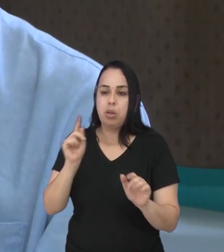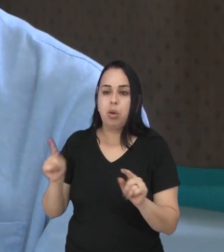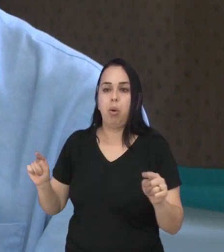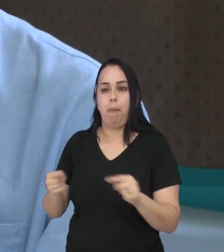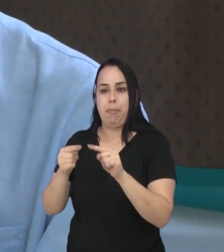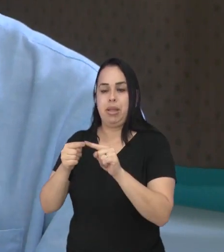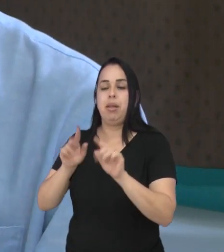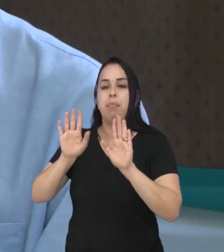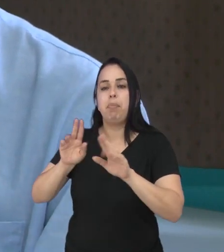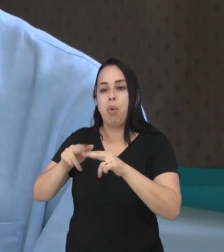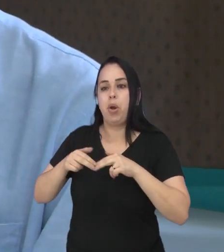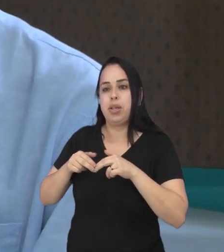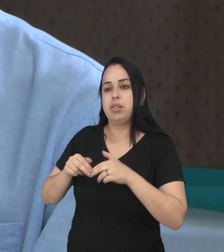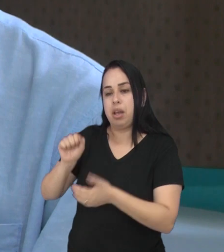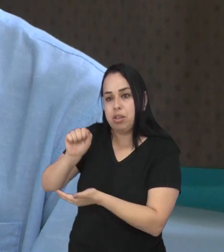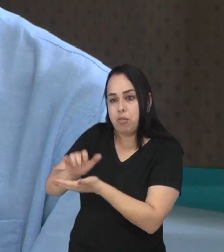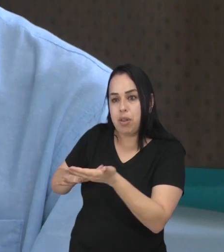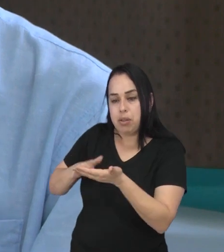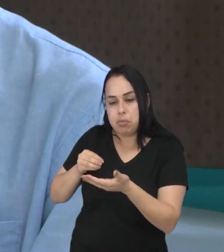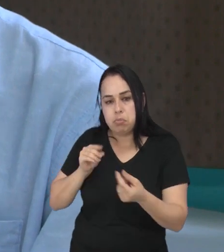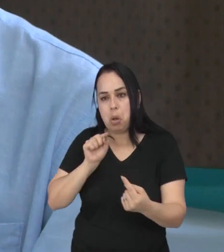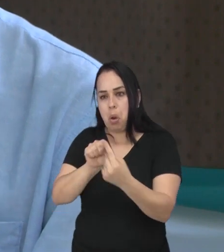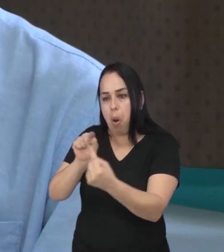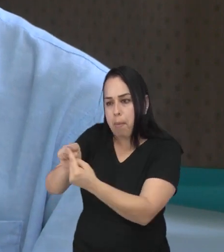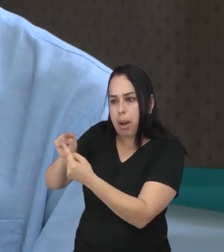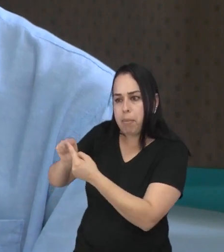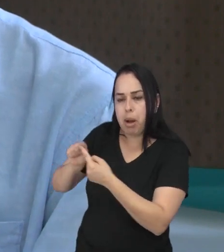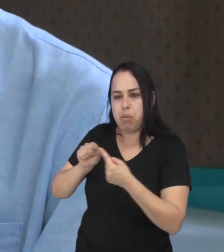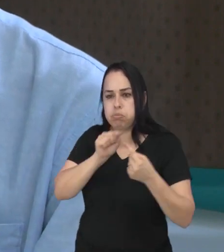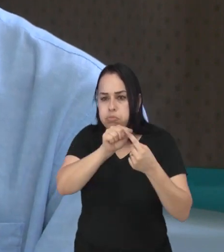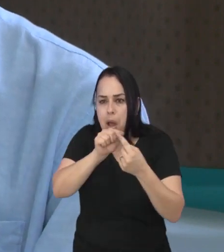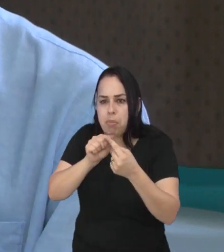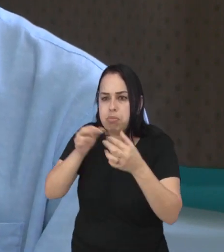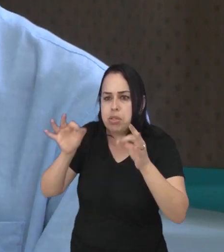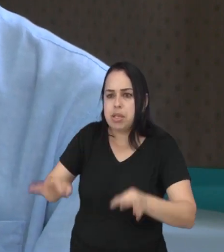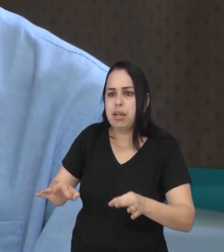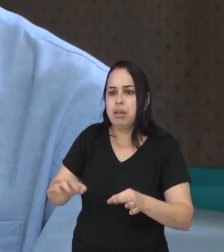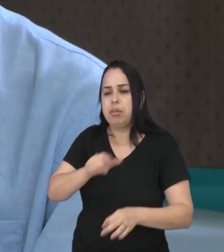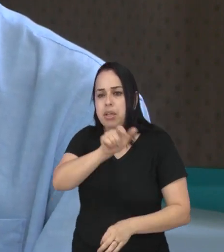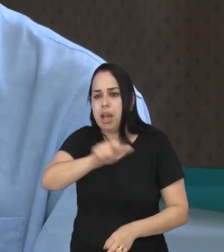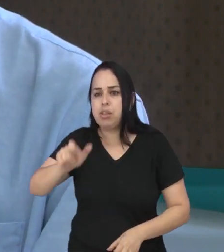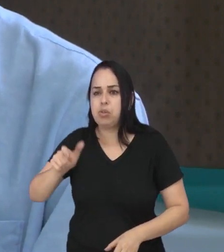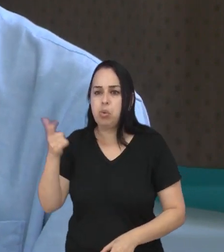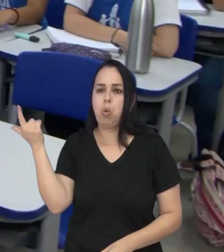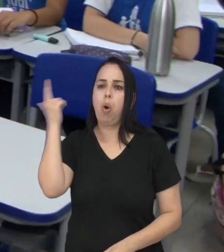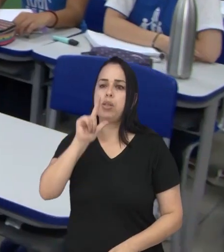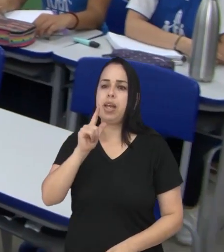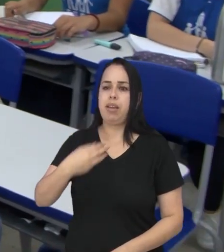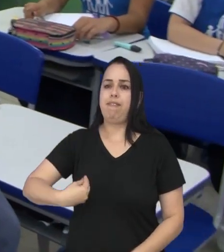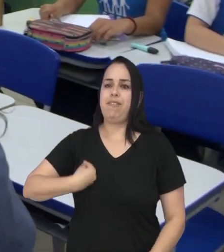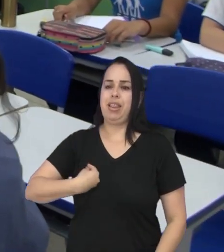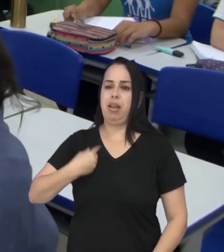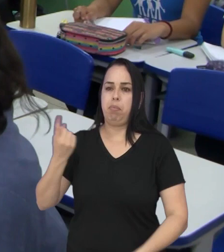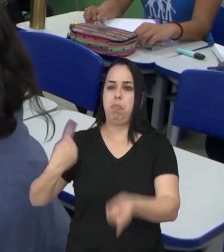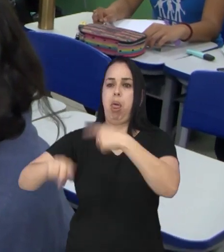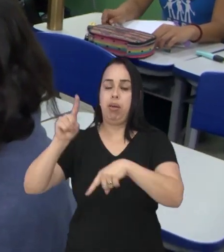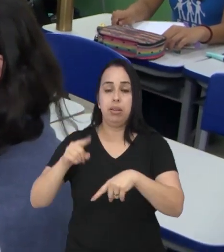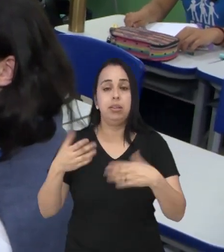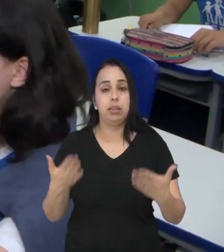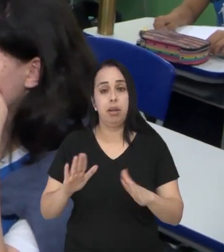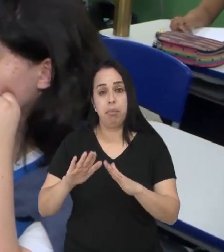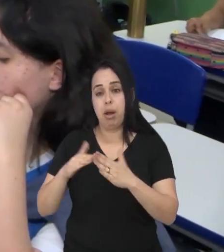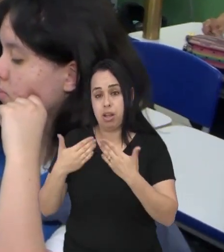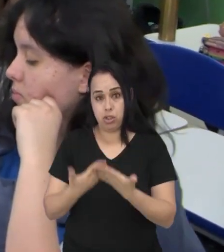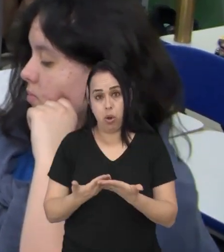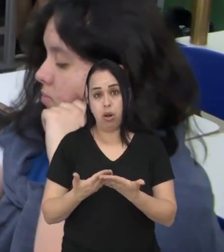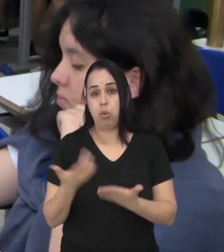de vida, as atividades são pensadas para que a gente ofereça o melhor trabalho possível para que eles possam concretizar o projeto de vida deles. E